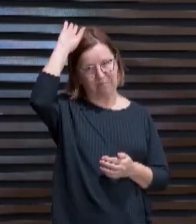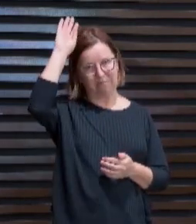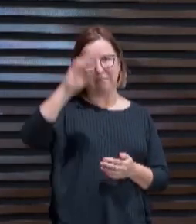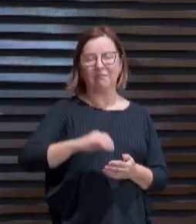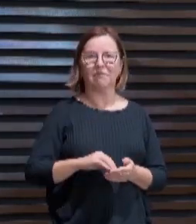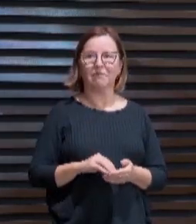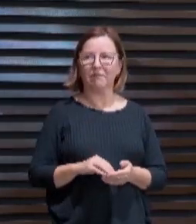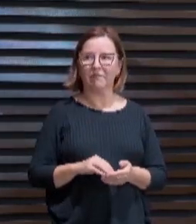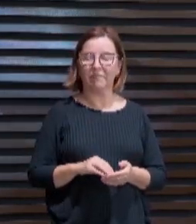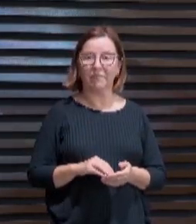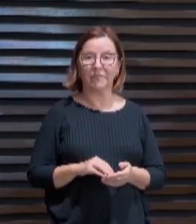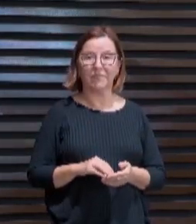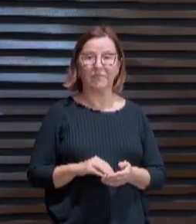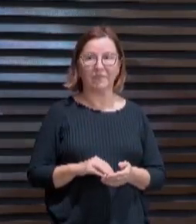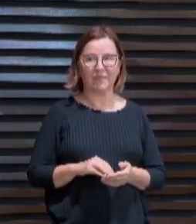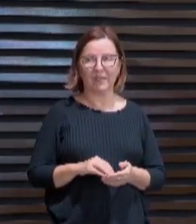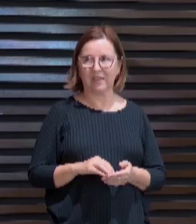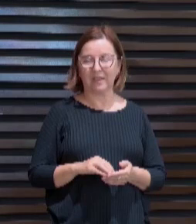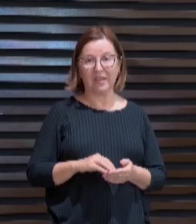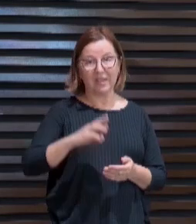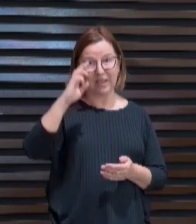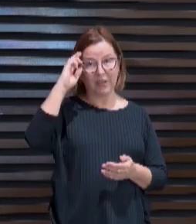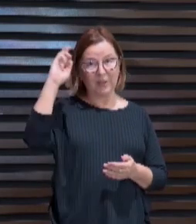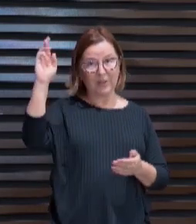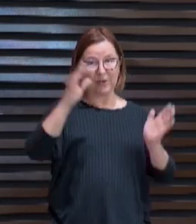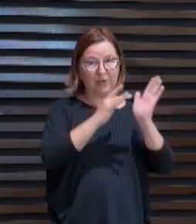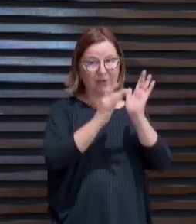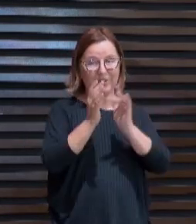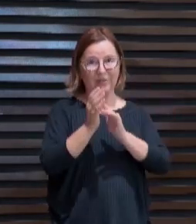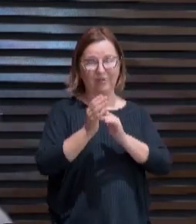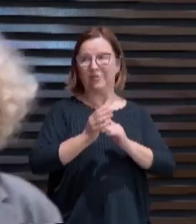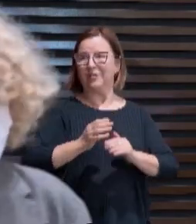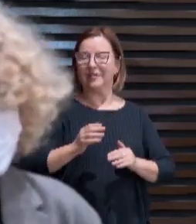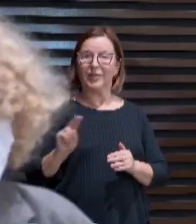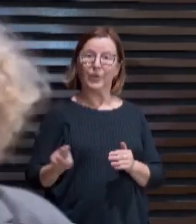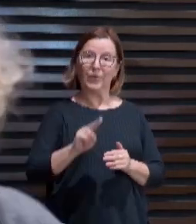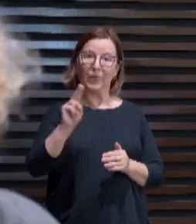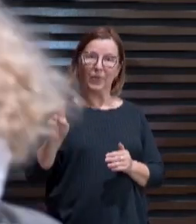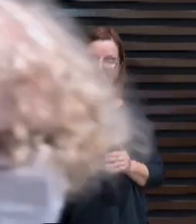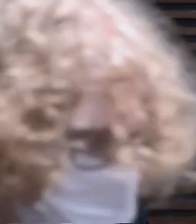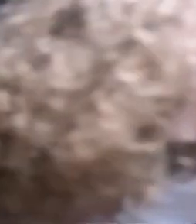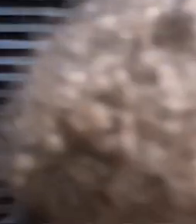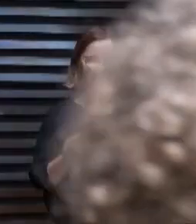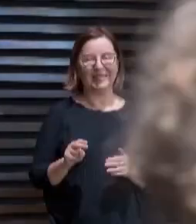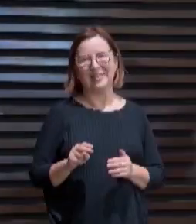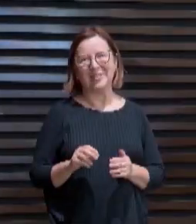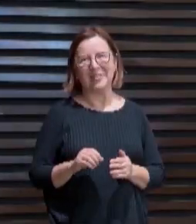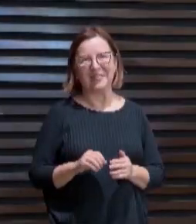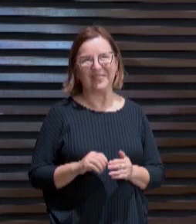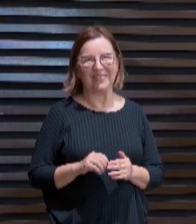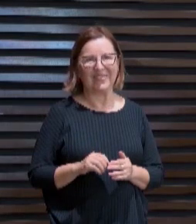aqui o Senhor novamente se utiliza de características locais para chamar a atenção dos esmirnienses para uma